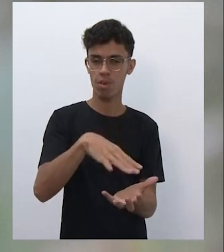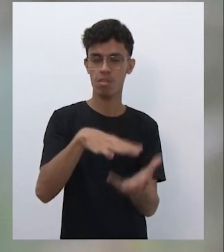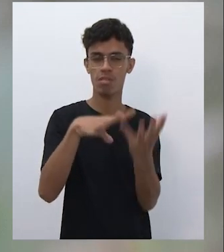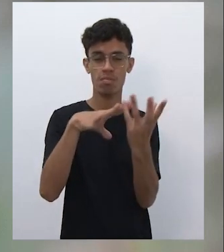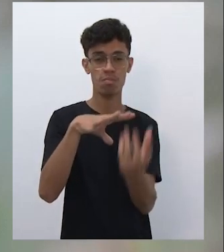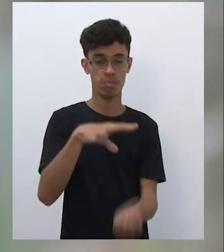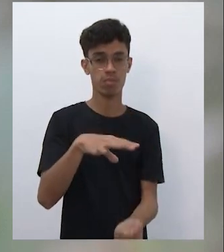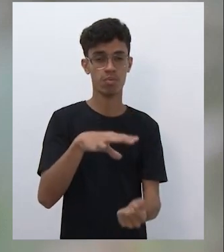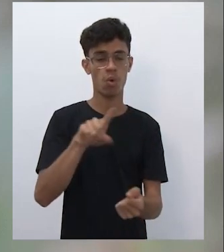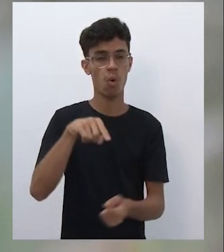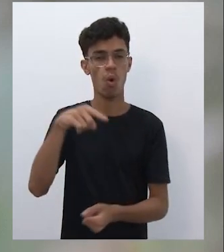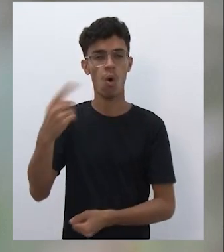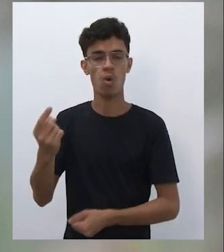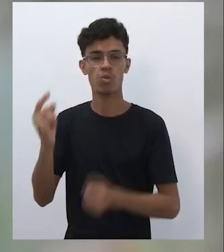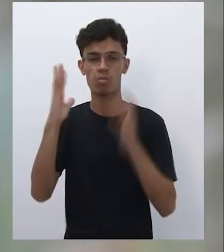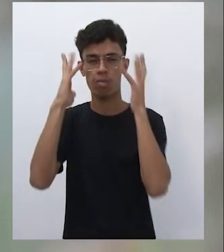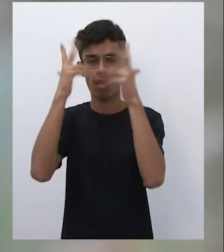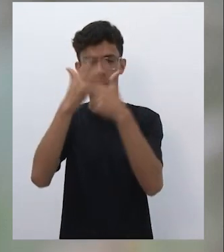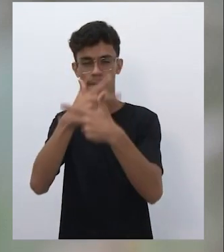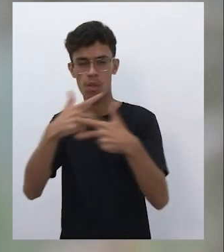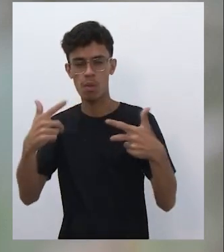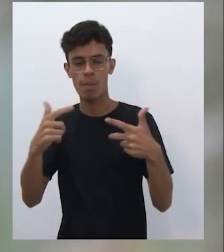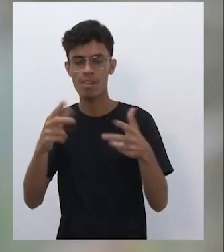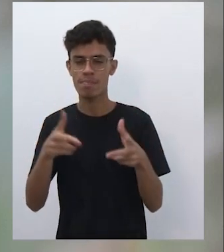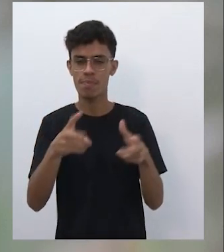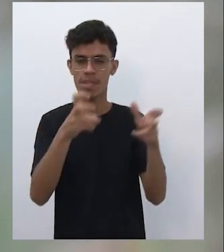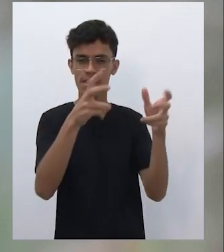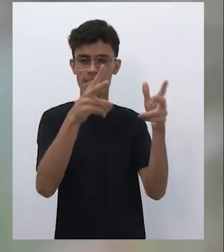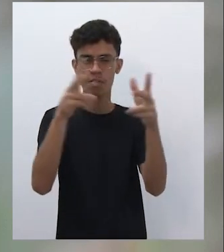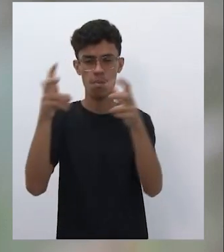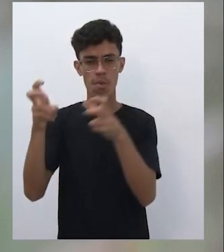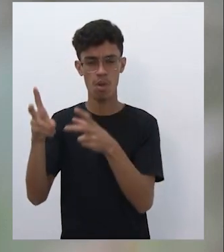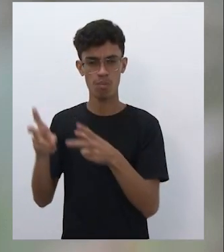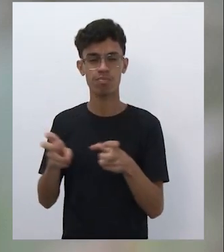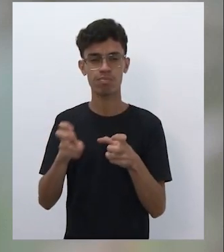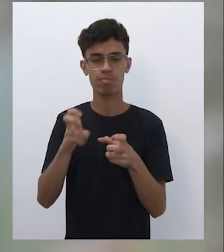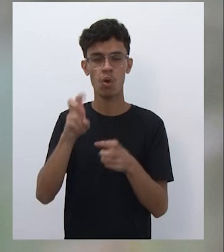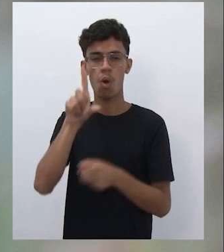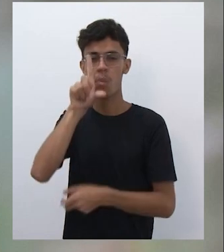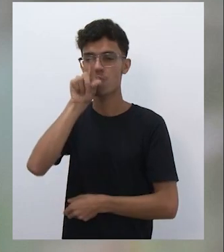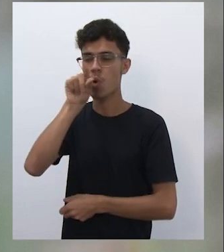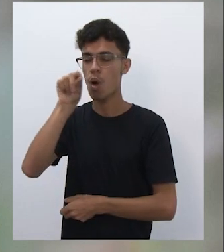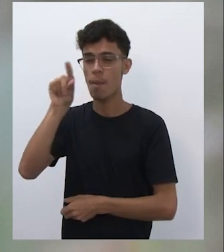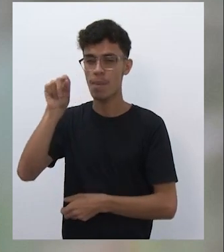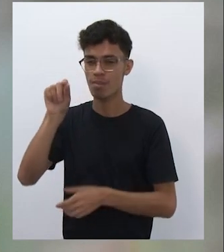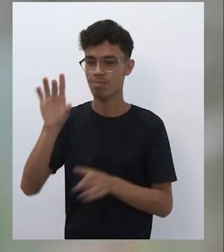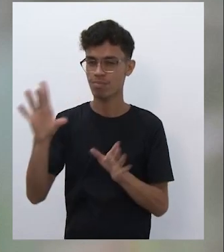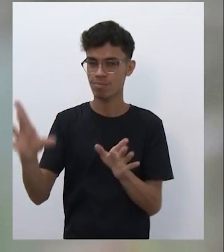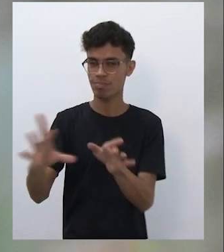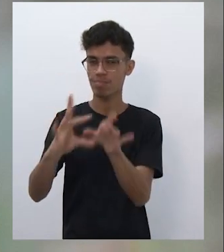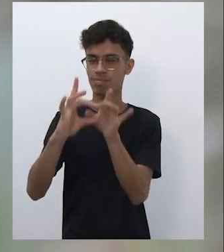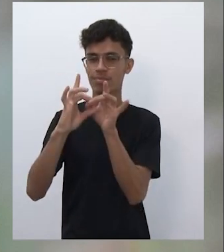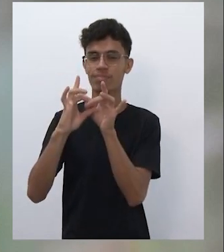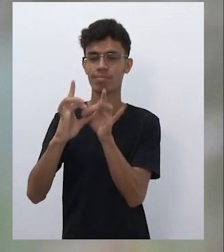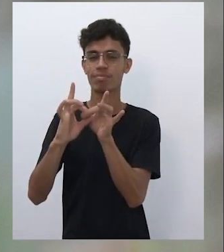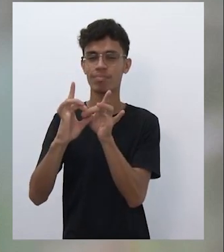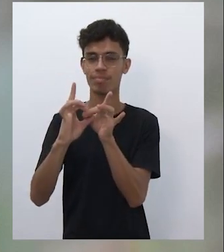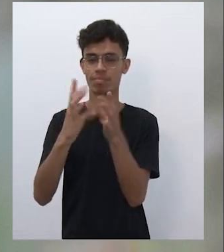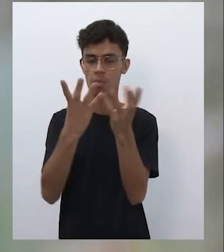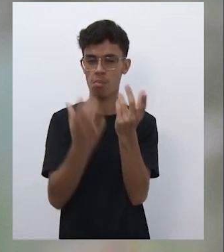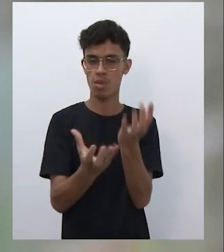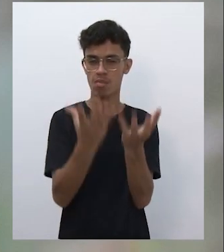Logo, os outros animais também perceberam a grandiosidade do gesto do pequeno beija-flor e se uniram para tentar apagar o